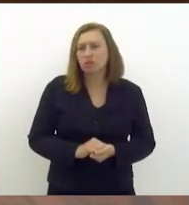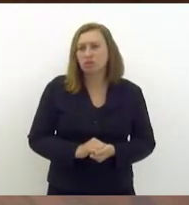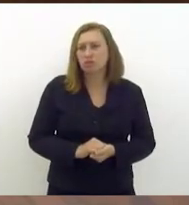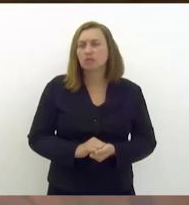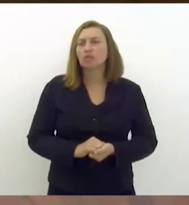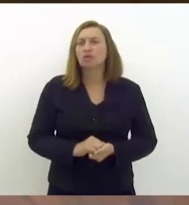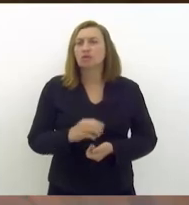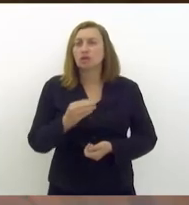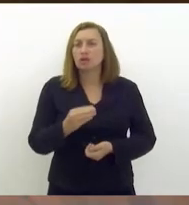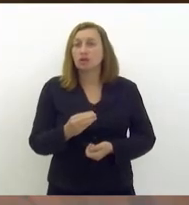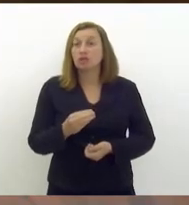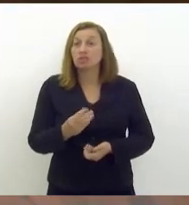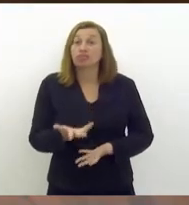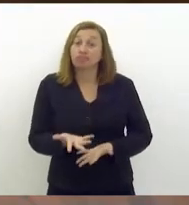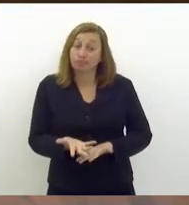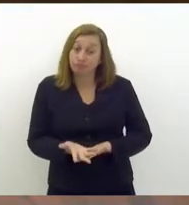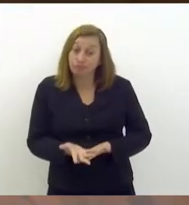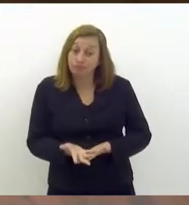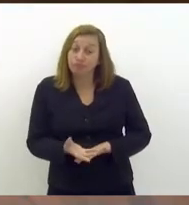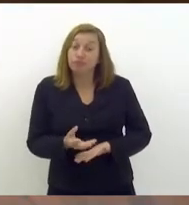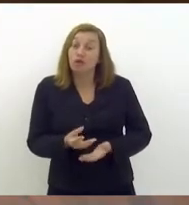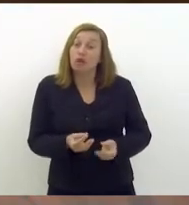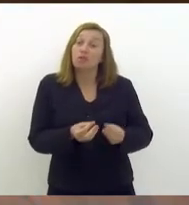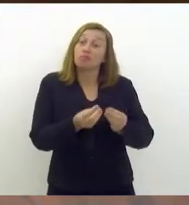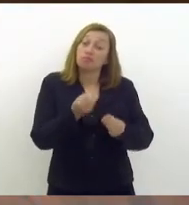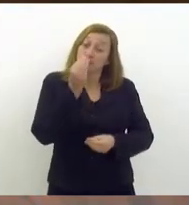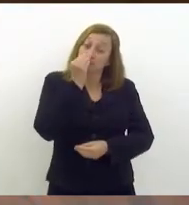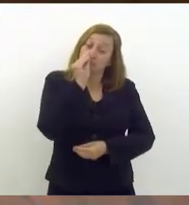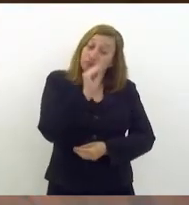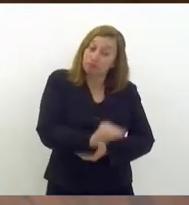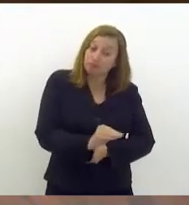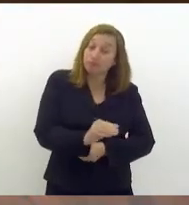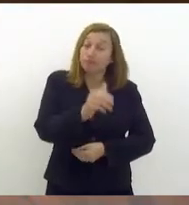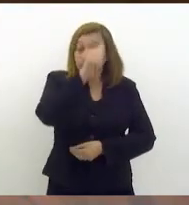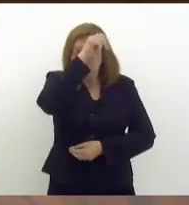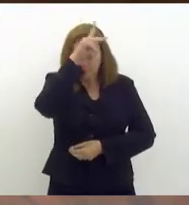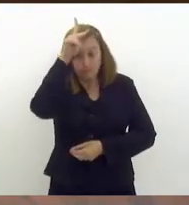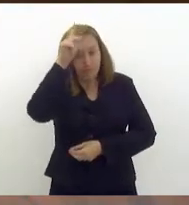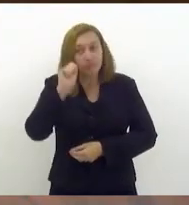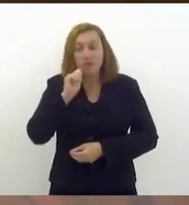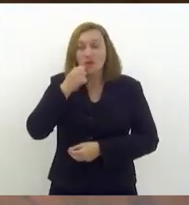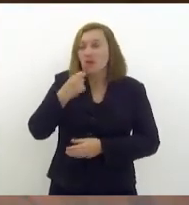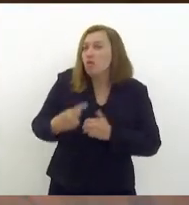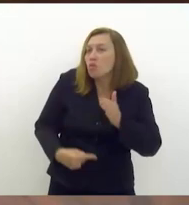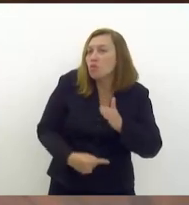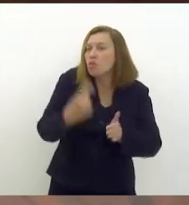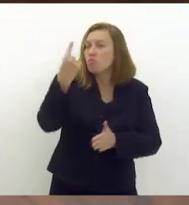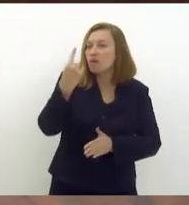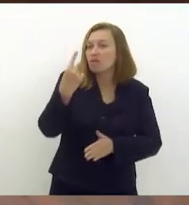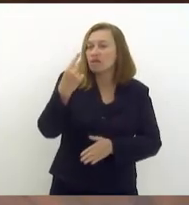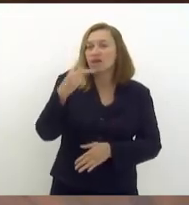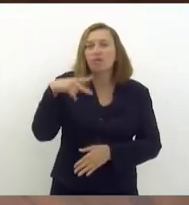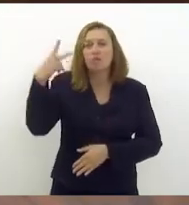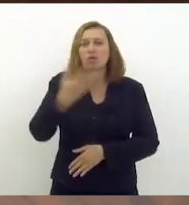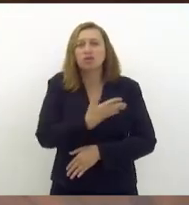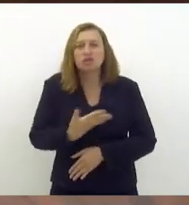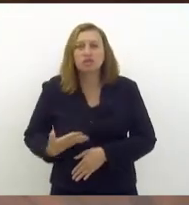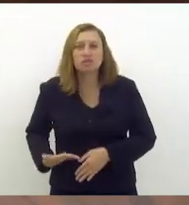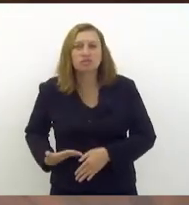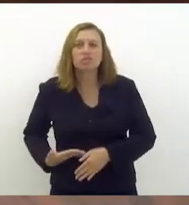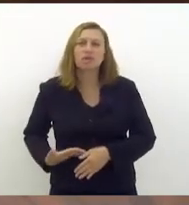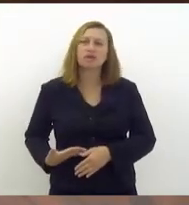completo do prefeito Eduardo Paes uma vez que a política pública mais